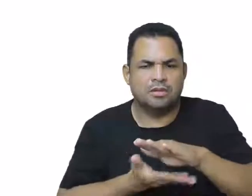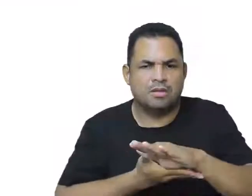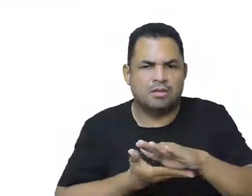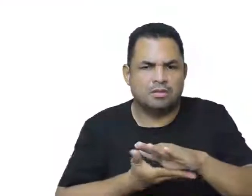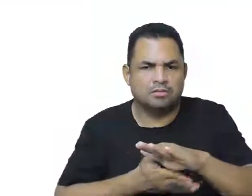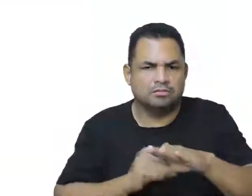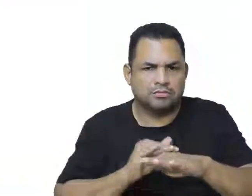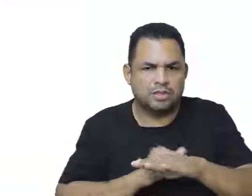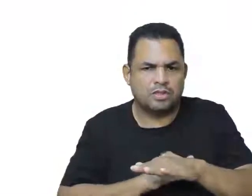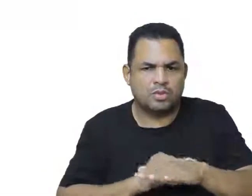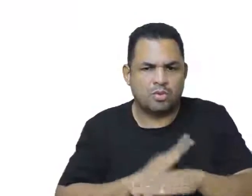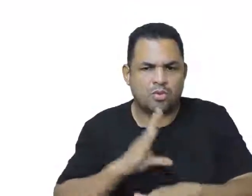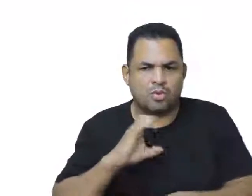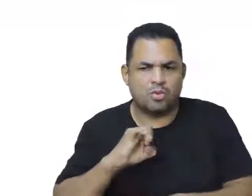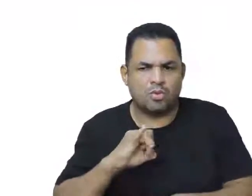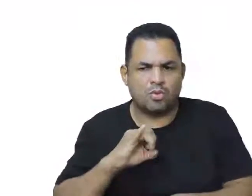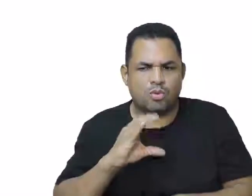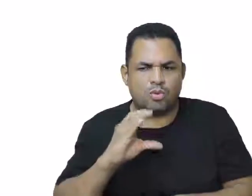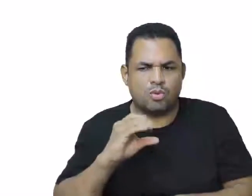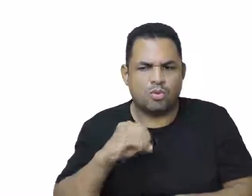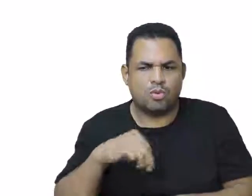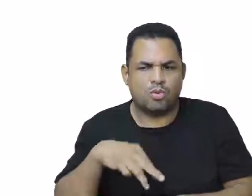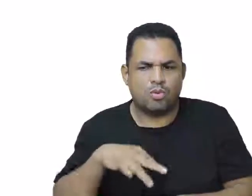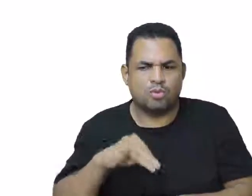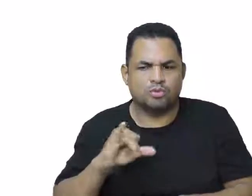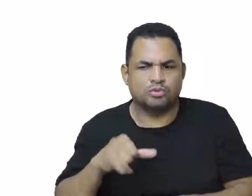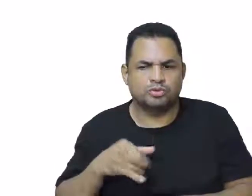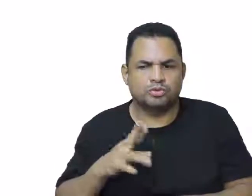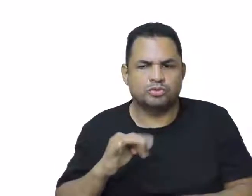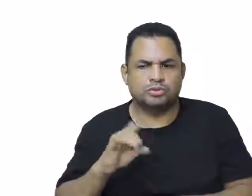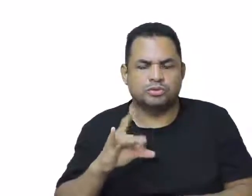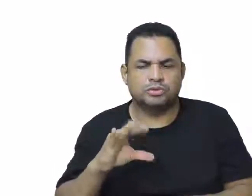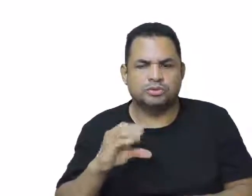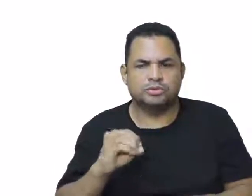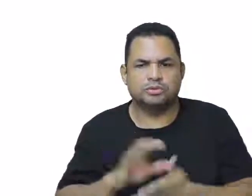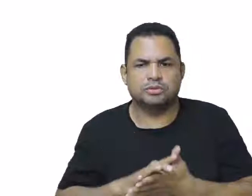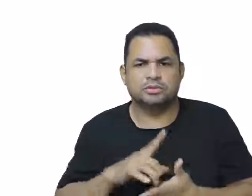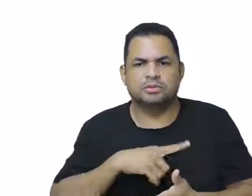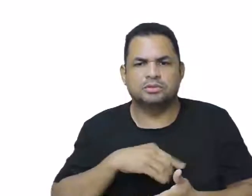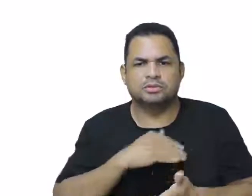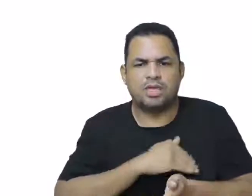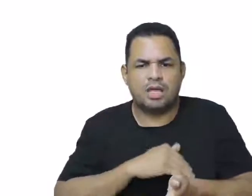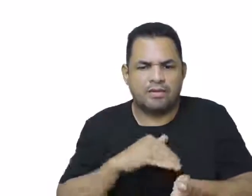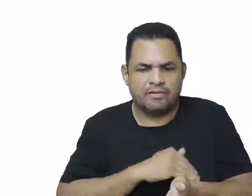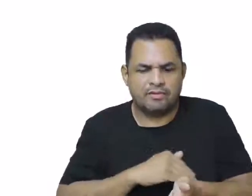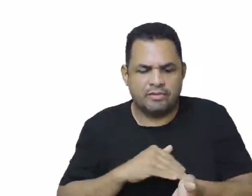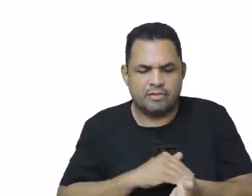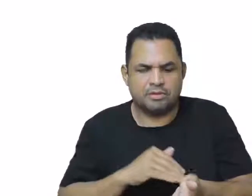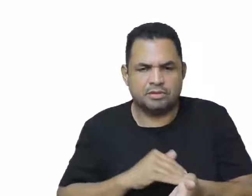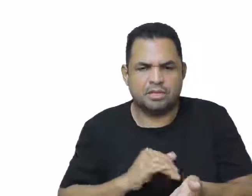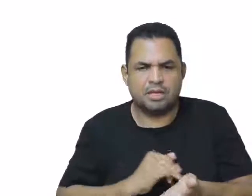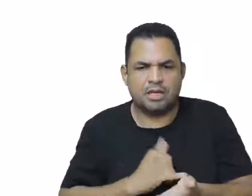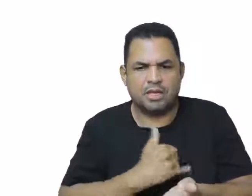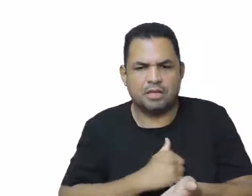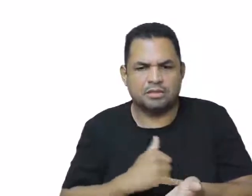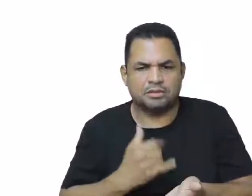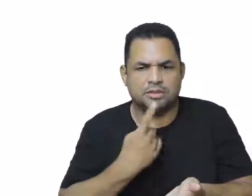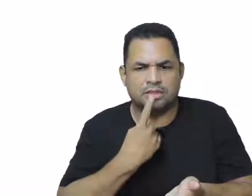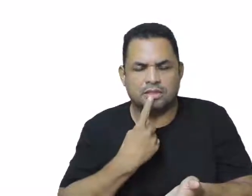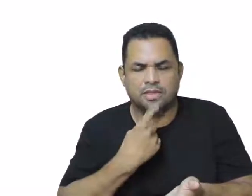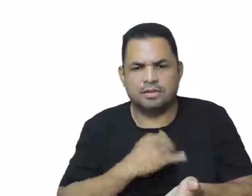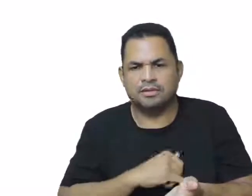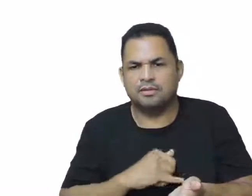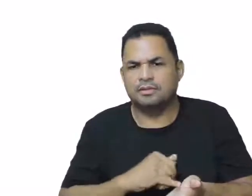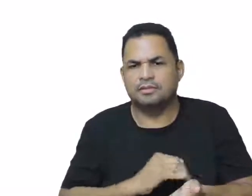tecido conjuntivo. E esse tecido, sim, ele é vascularizado. O que é vascularizado? Ele tem veias que levam sangue.